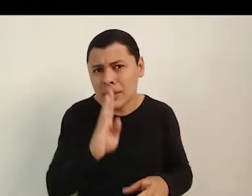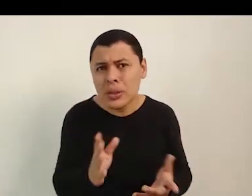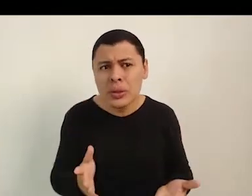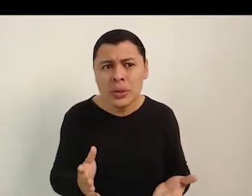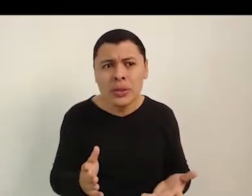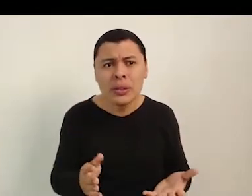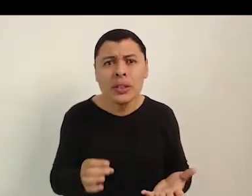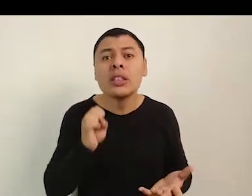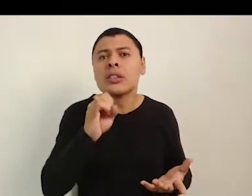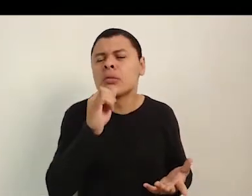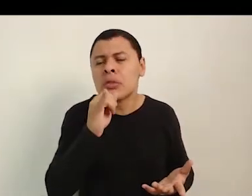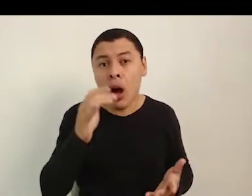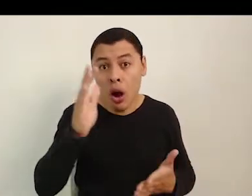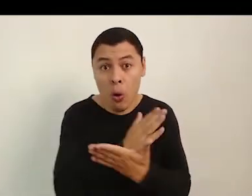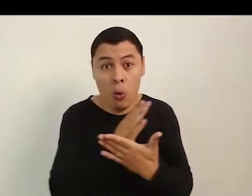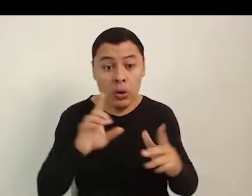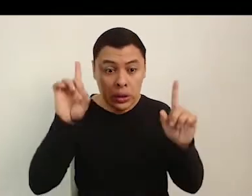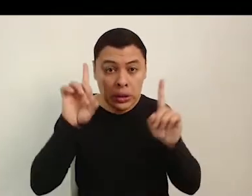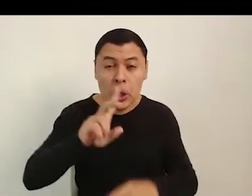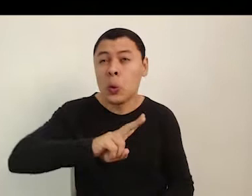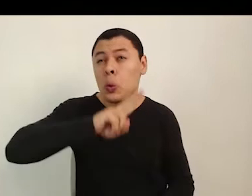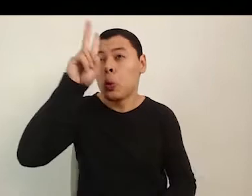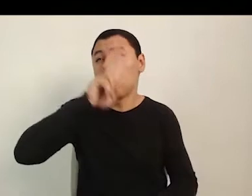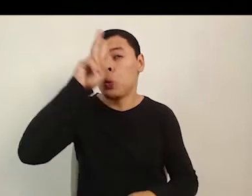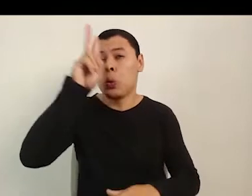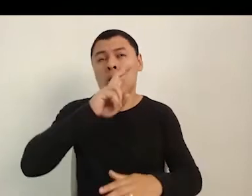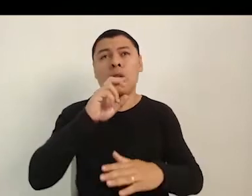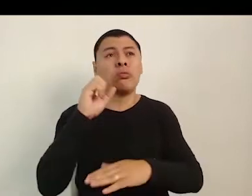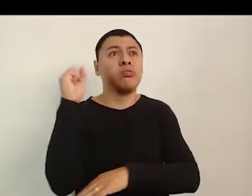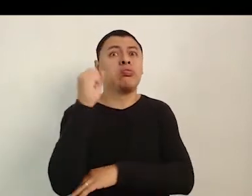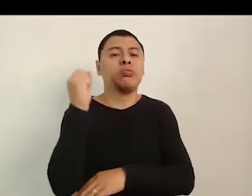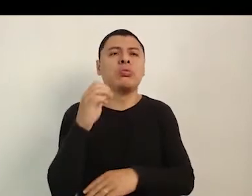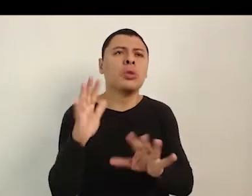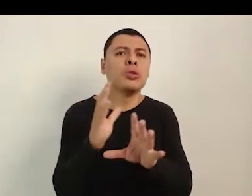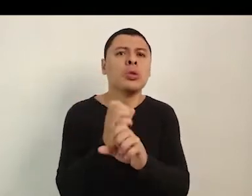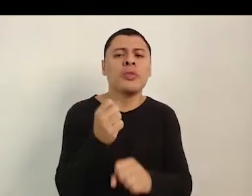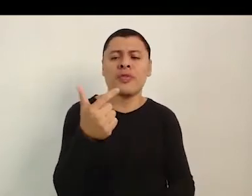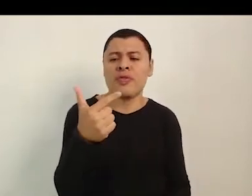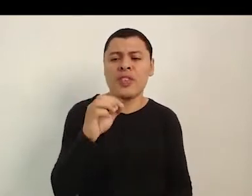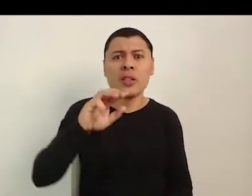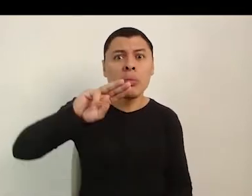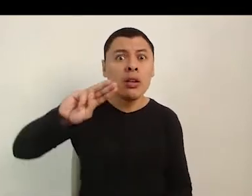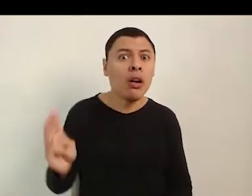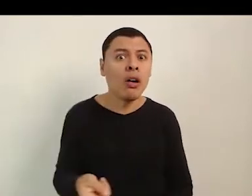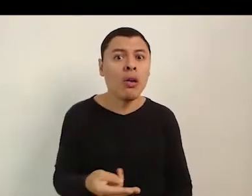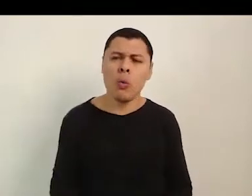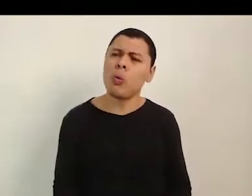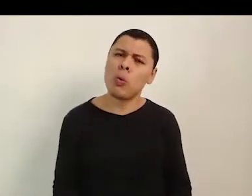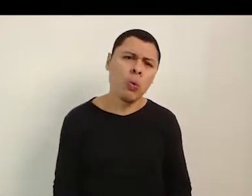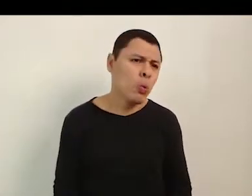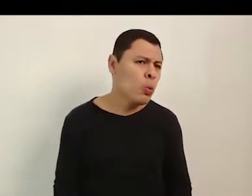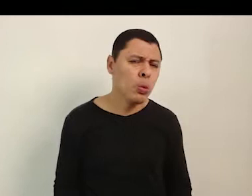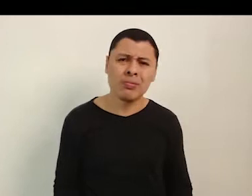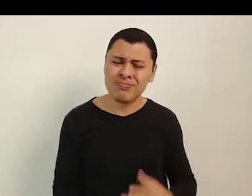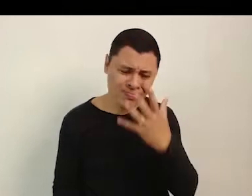que têm deficiência severa, é algo em torno de 20 milhões de pessoas. Cara, é gente para um caramba. Se a